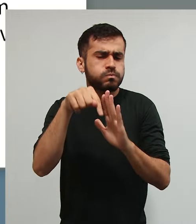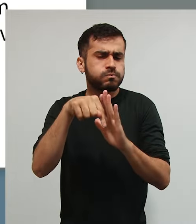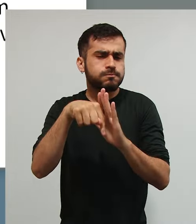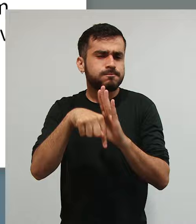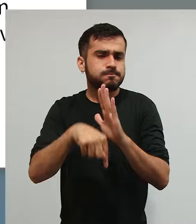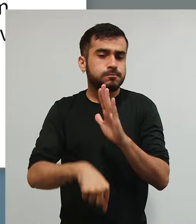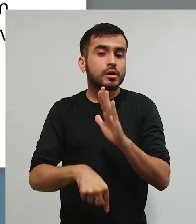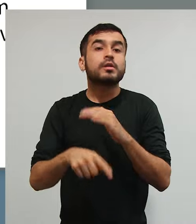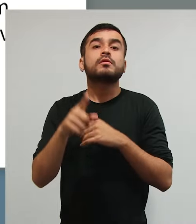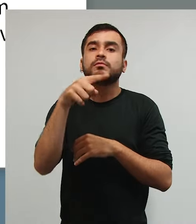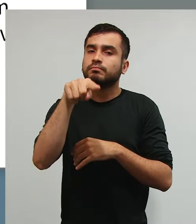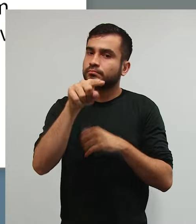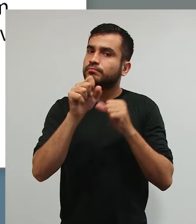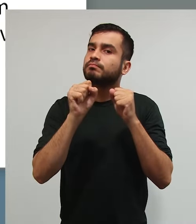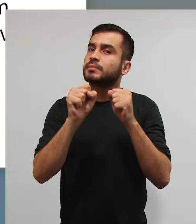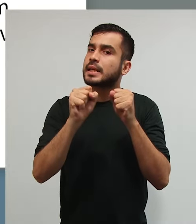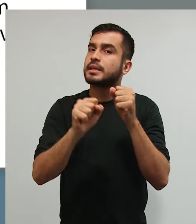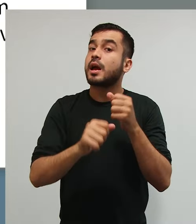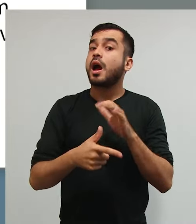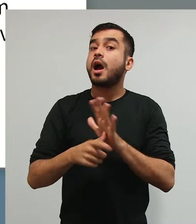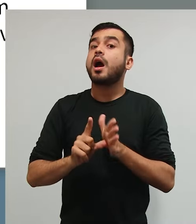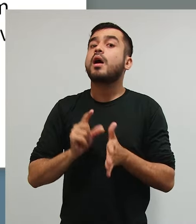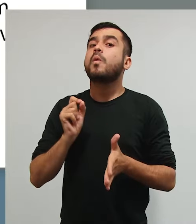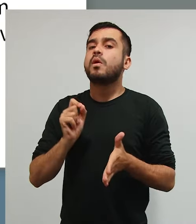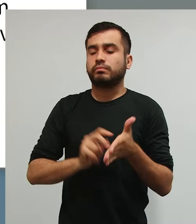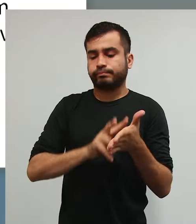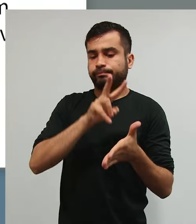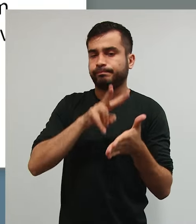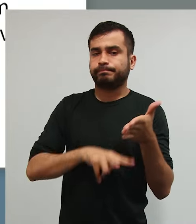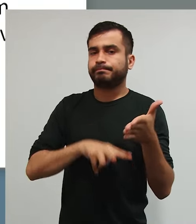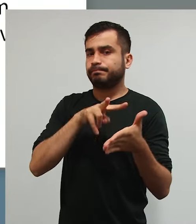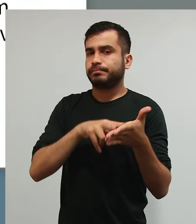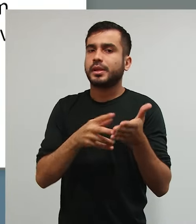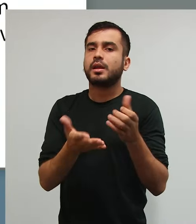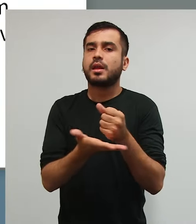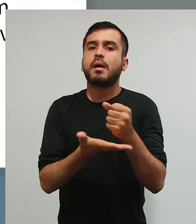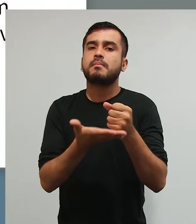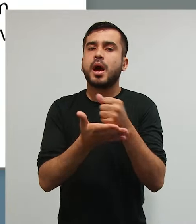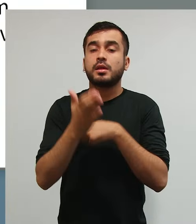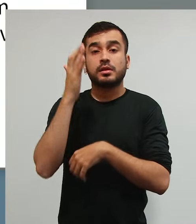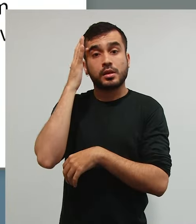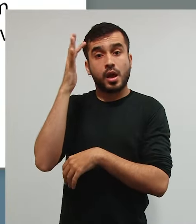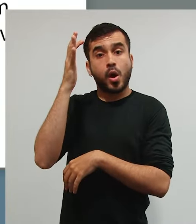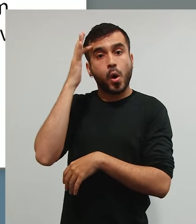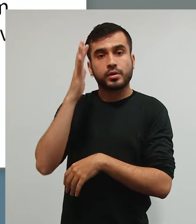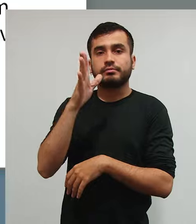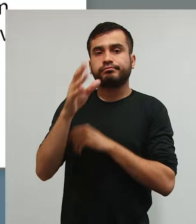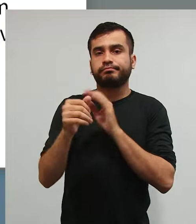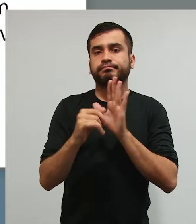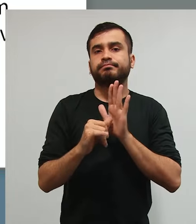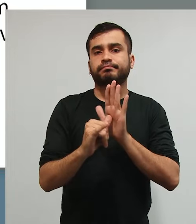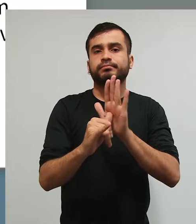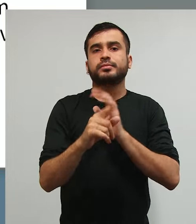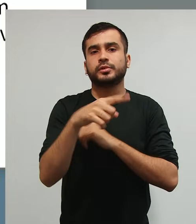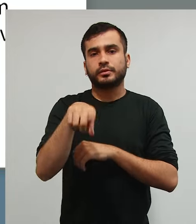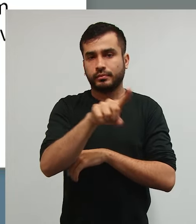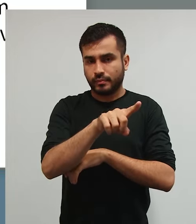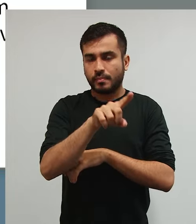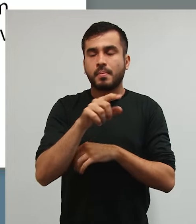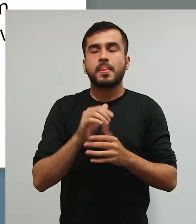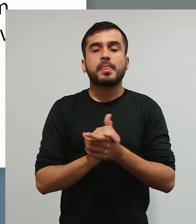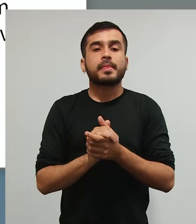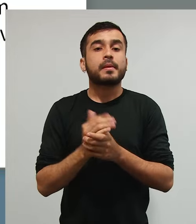sessão bastante densa e que requer, portanto, que vocês já tenham feito leitura das bases teóricas que